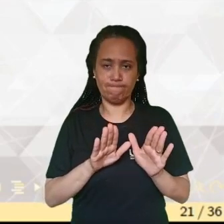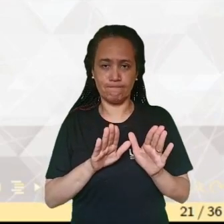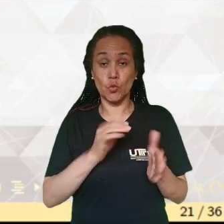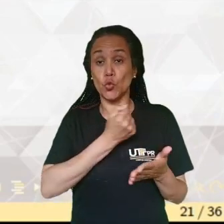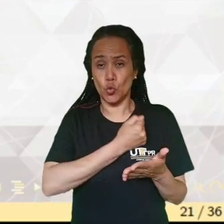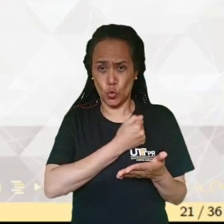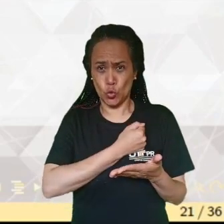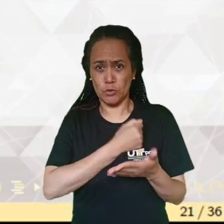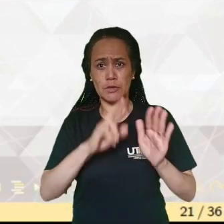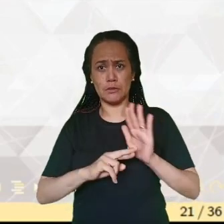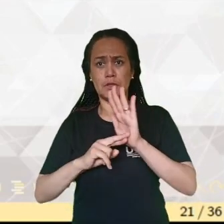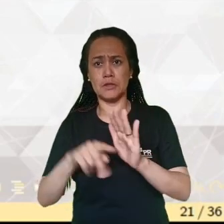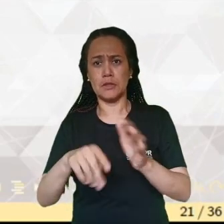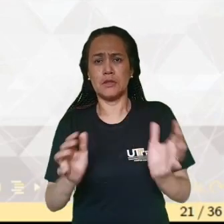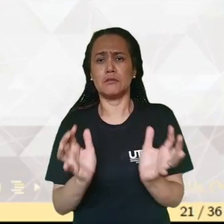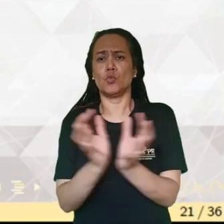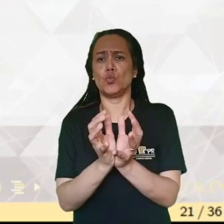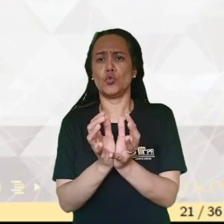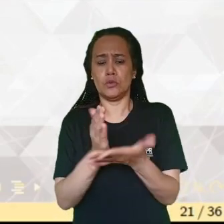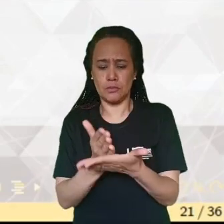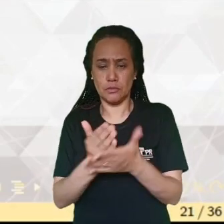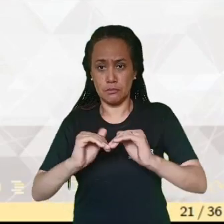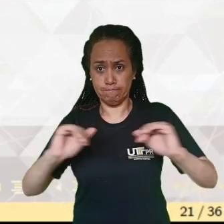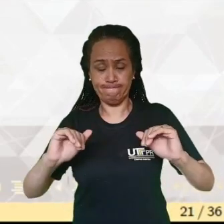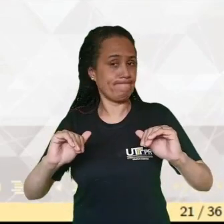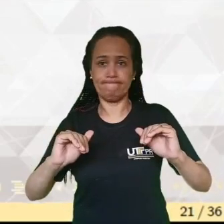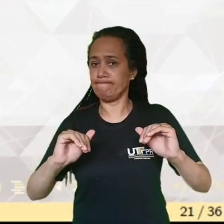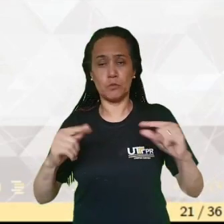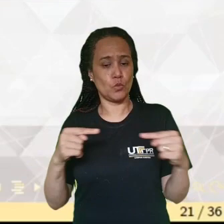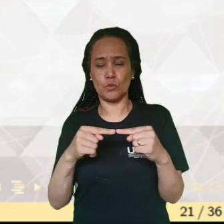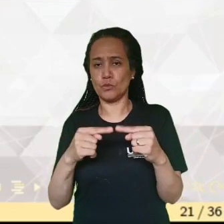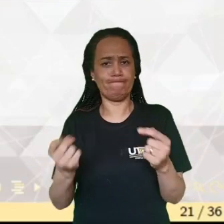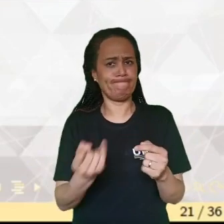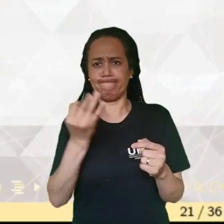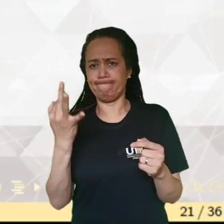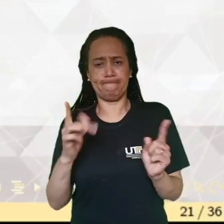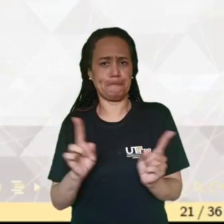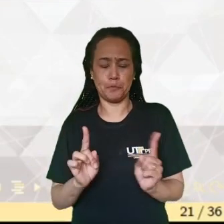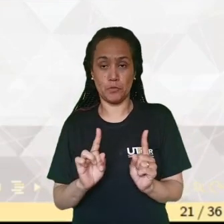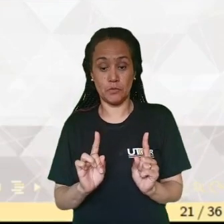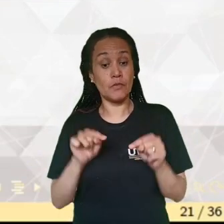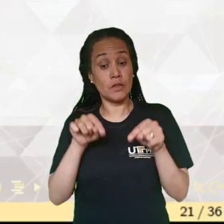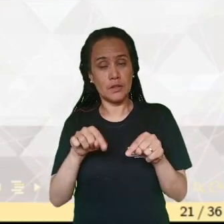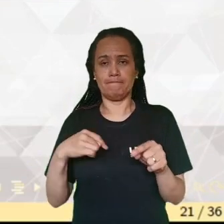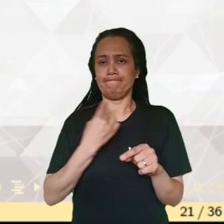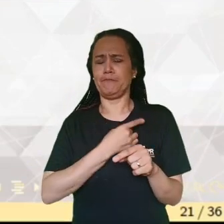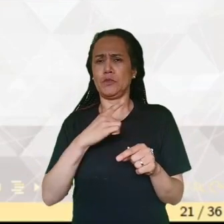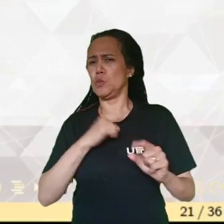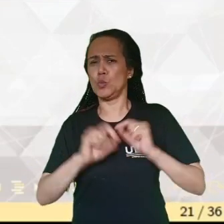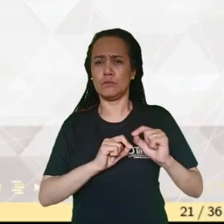que vai reparticionar esse conjunto, metade e metade, possivelmente não pertence ao seu conjunto de dados. Então, aqui nós temos